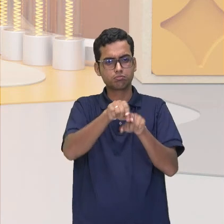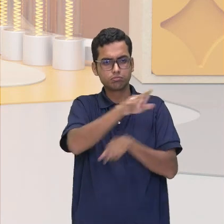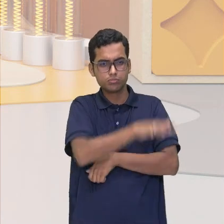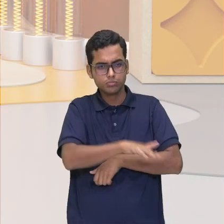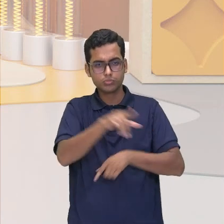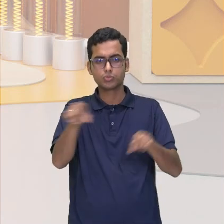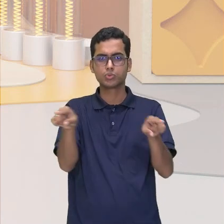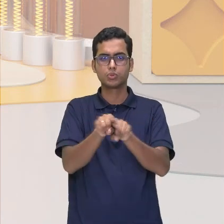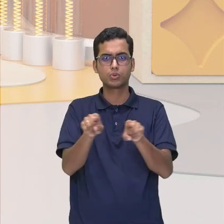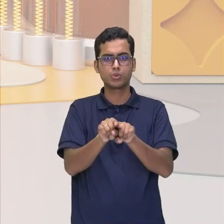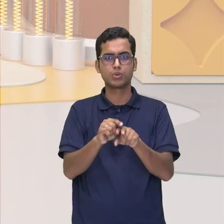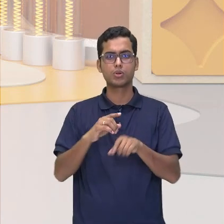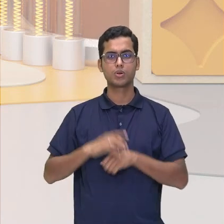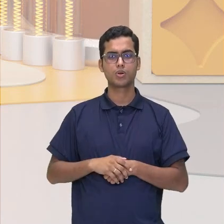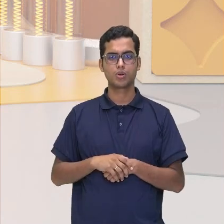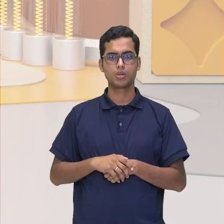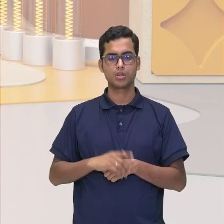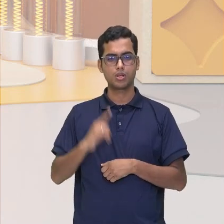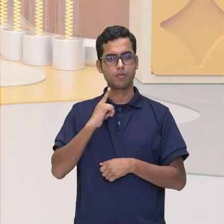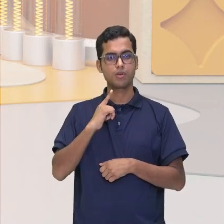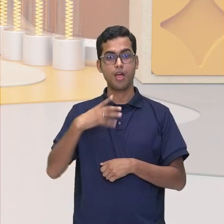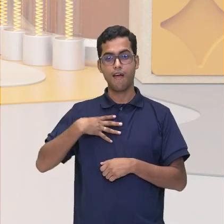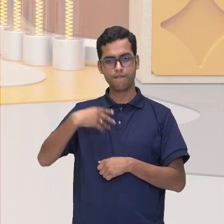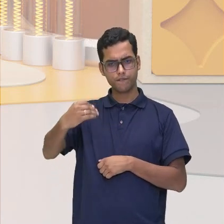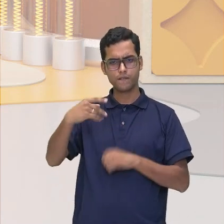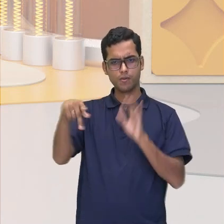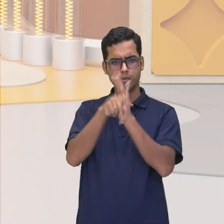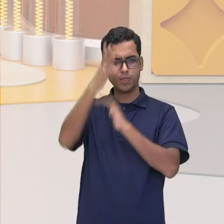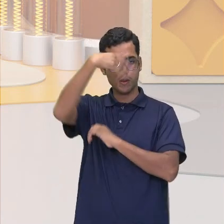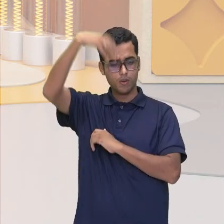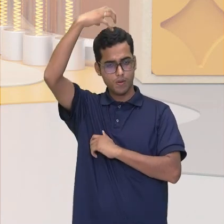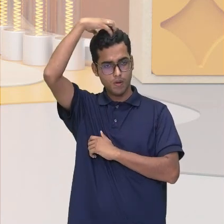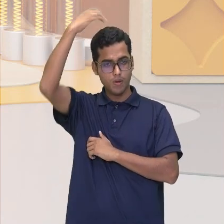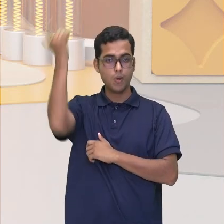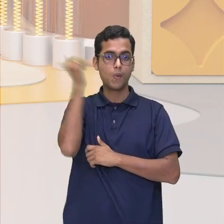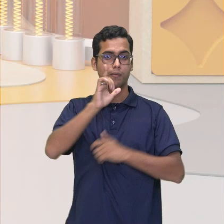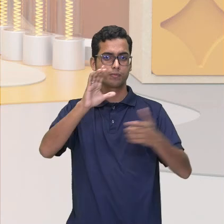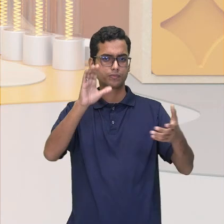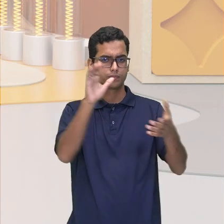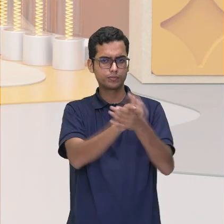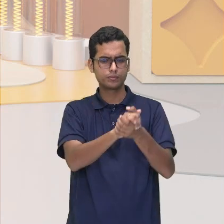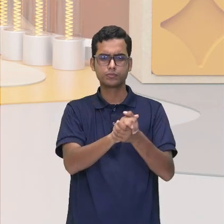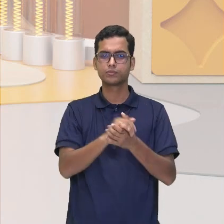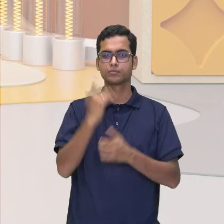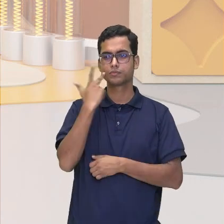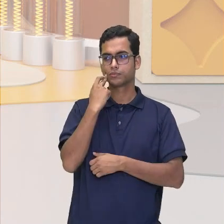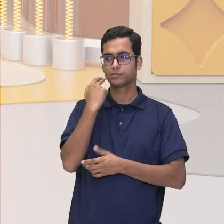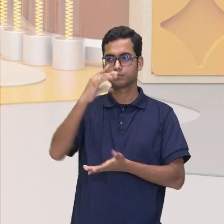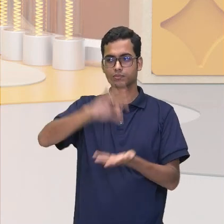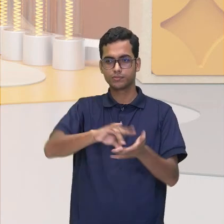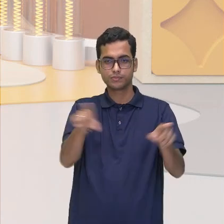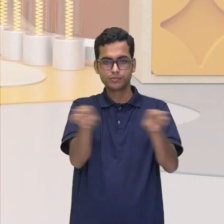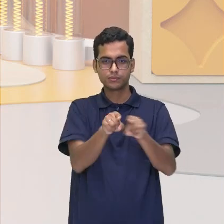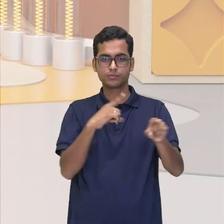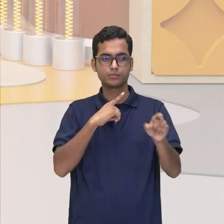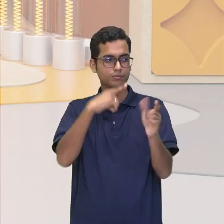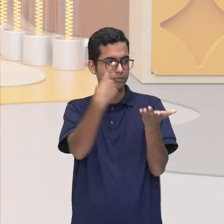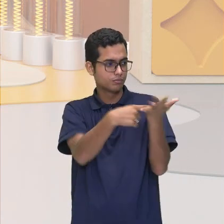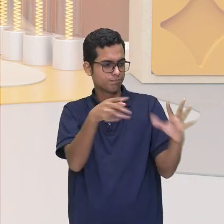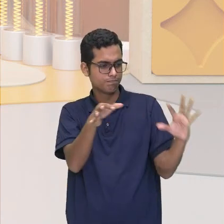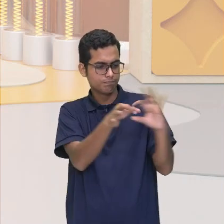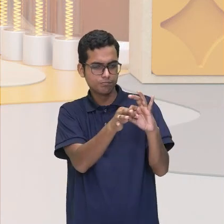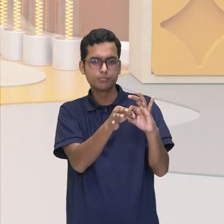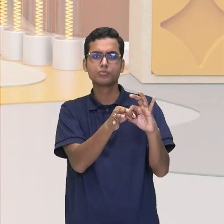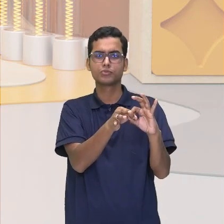ele recebeu a mão de Dona Teresa em casamento, que era algo muito comum, manter essas alianças, né? Além